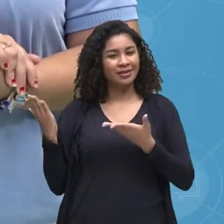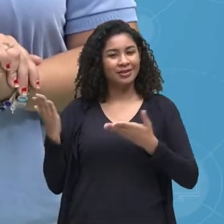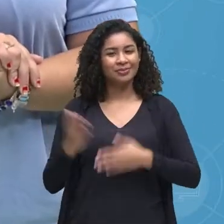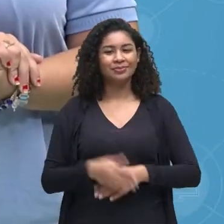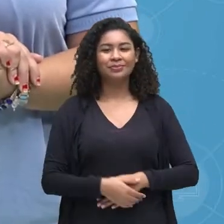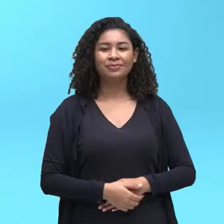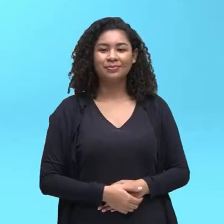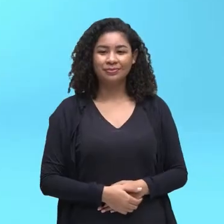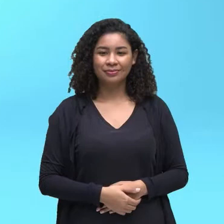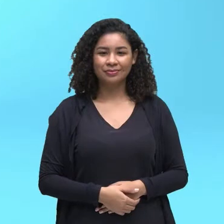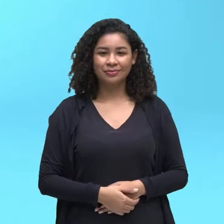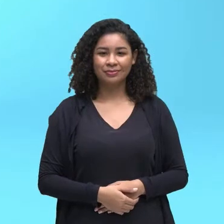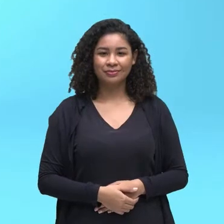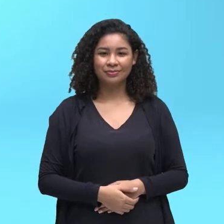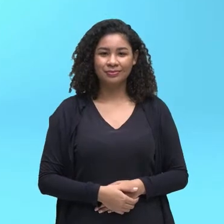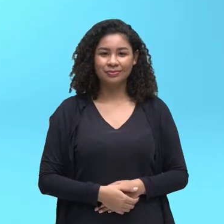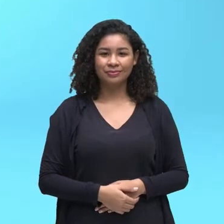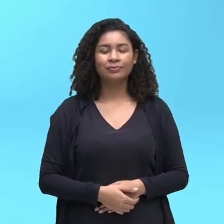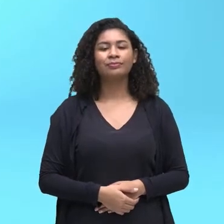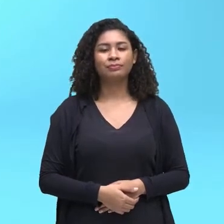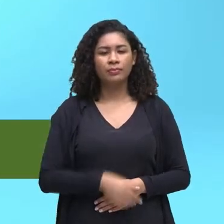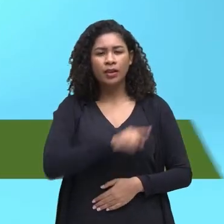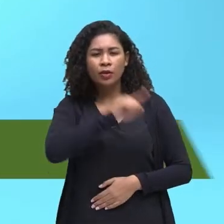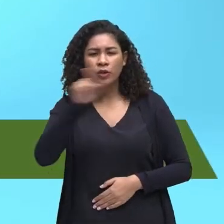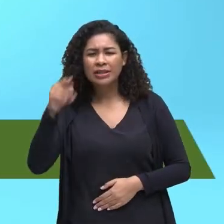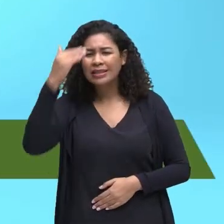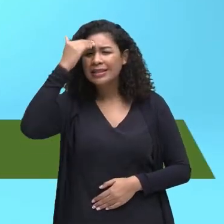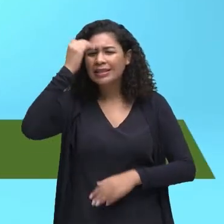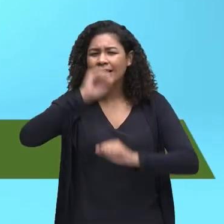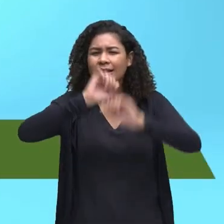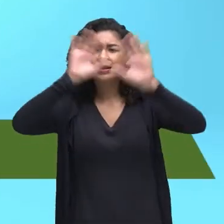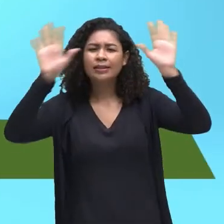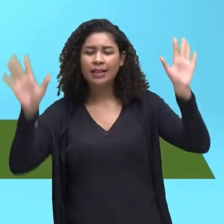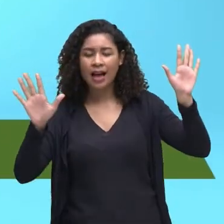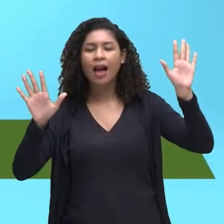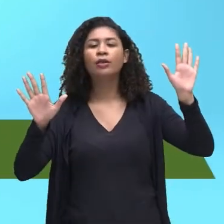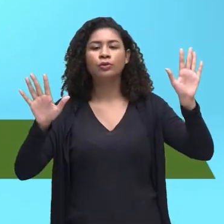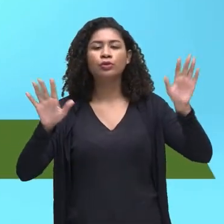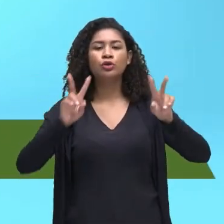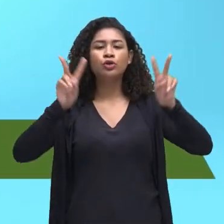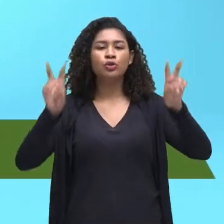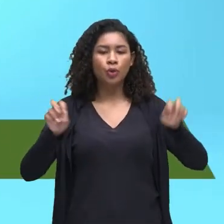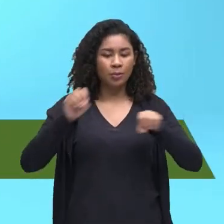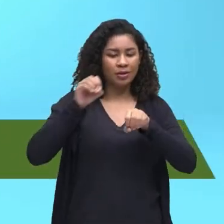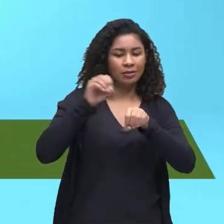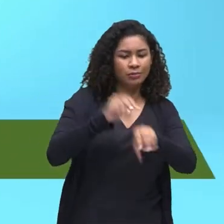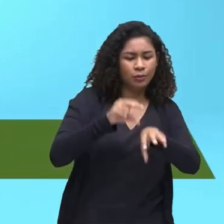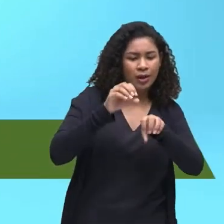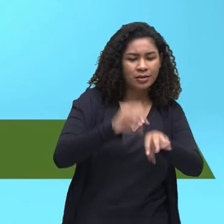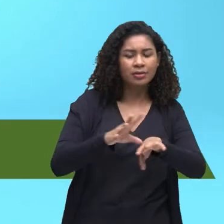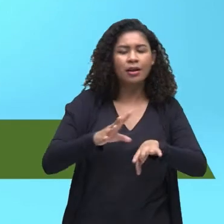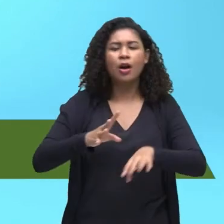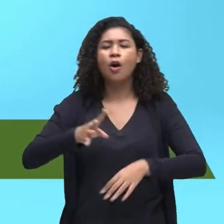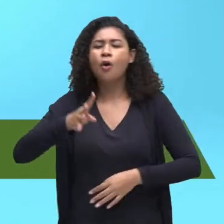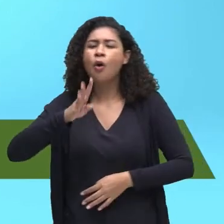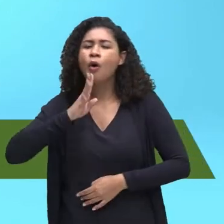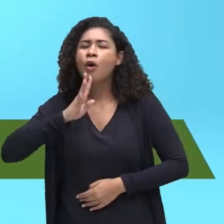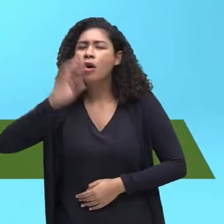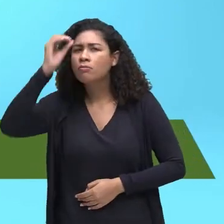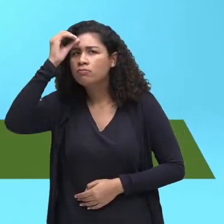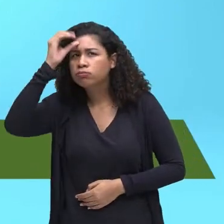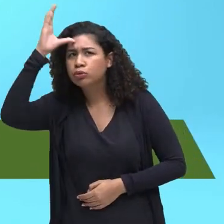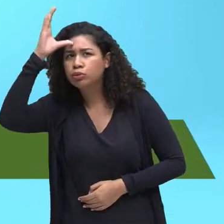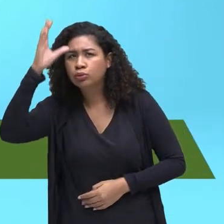comigo. Para entendermos a importância da educação, do conhecimento e a interferência humana,